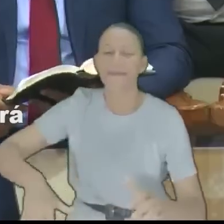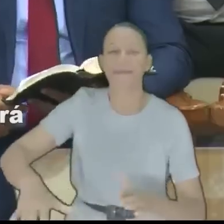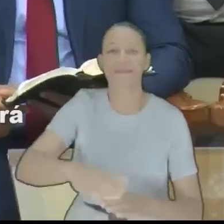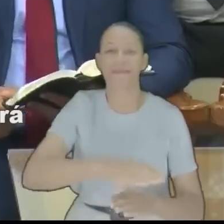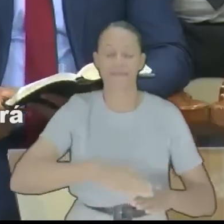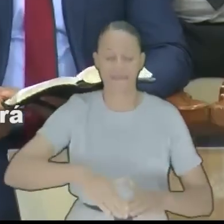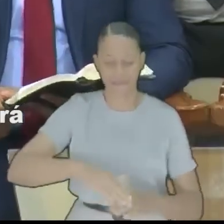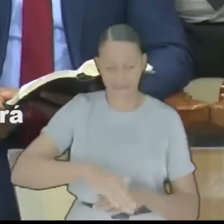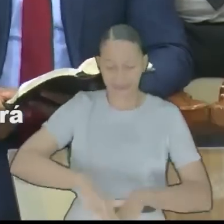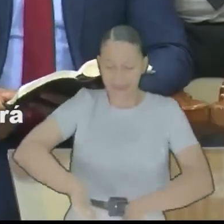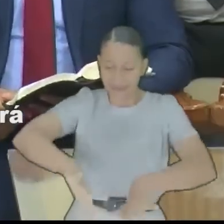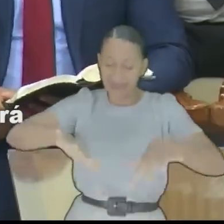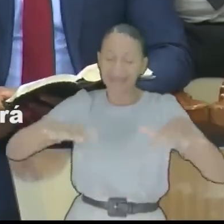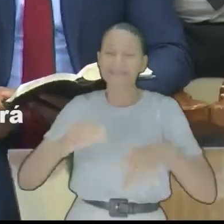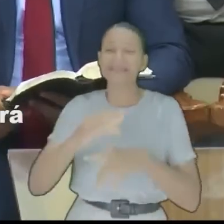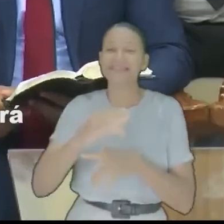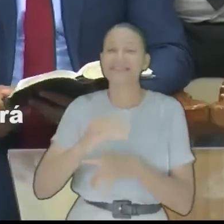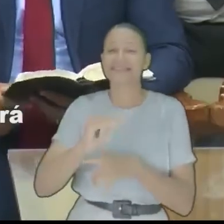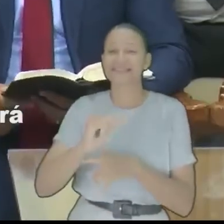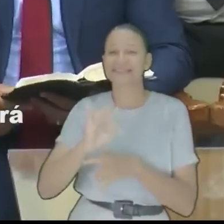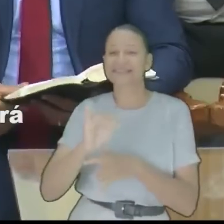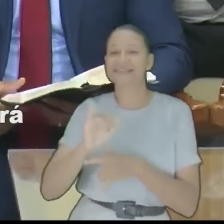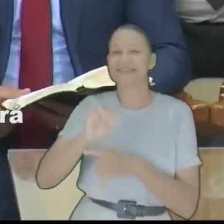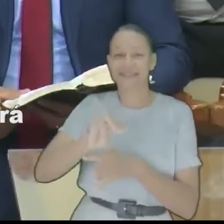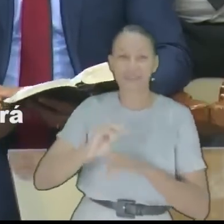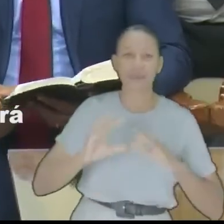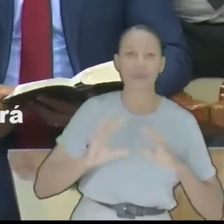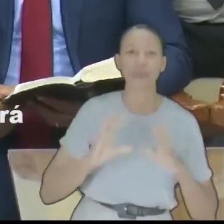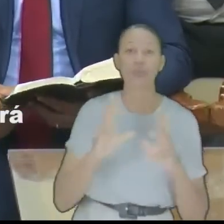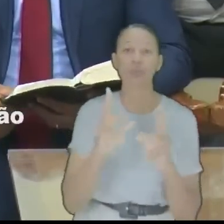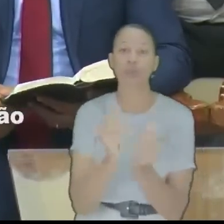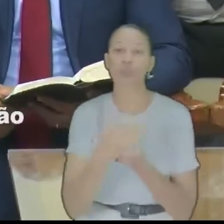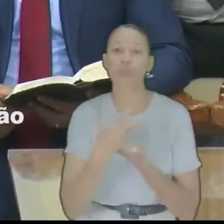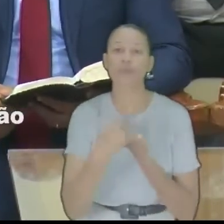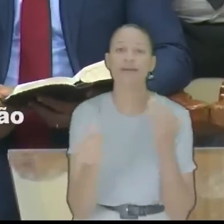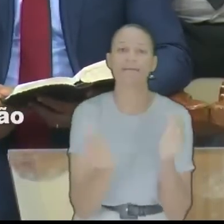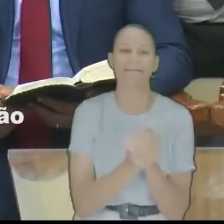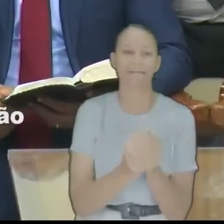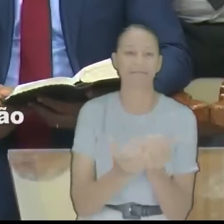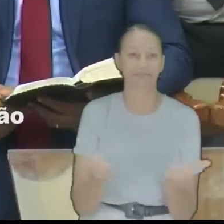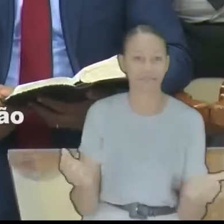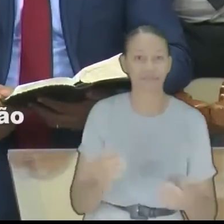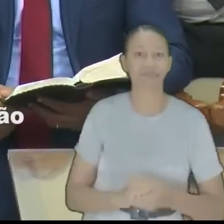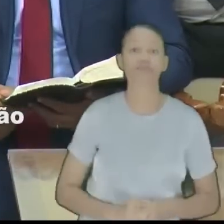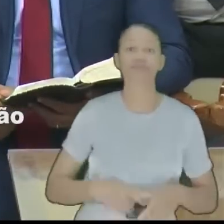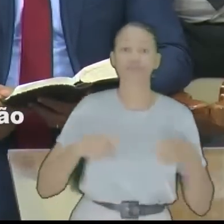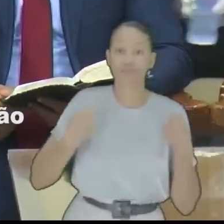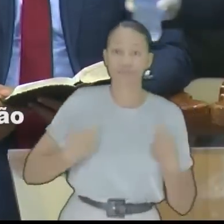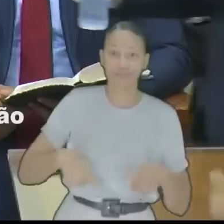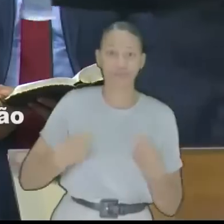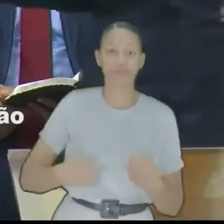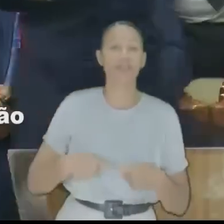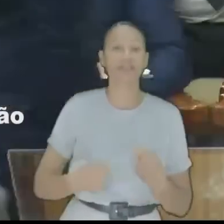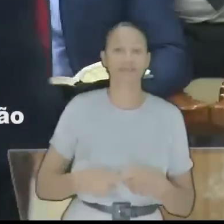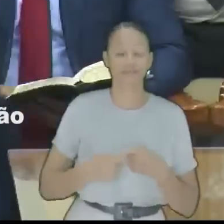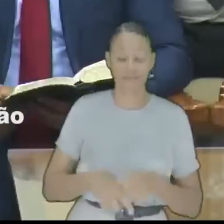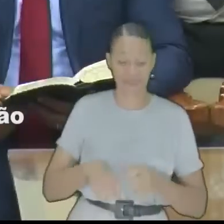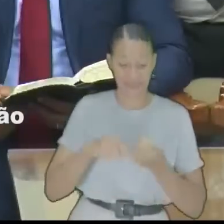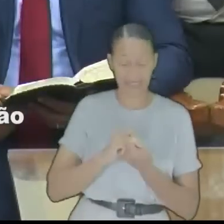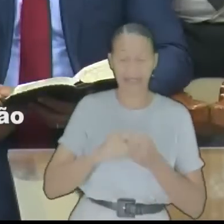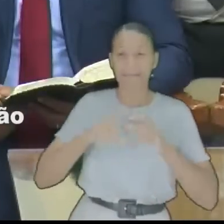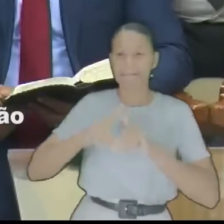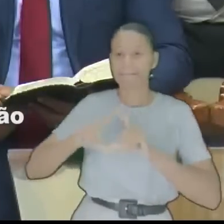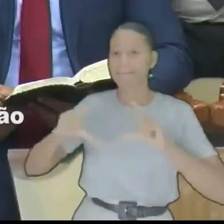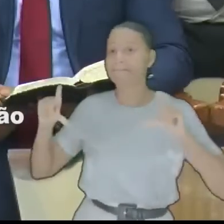Sitim. E todos dizem o que, meus amados irmãos? Amém. Eu vou precisar desta palavra